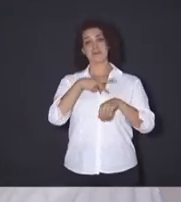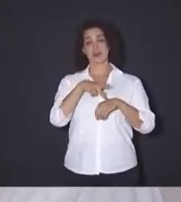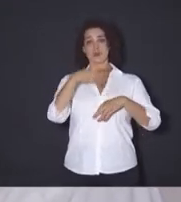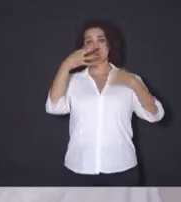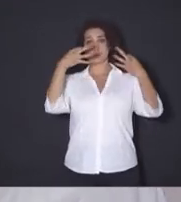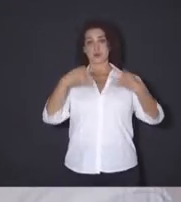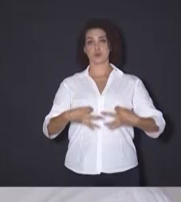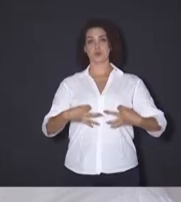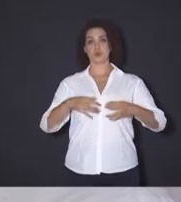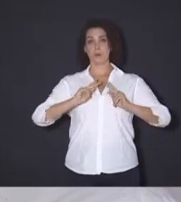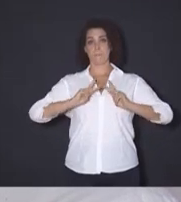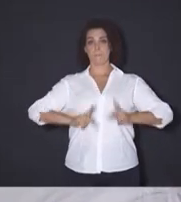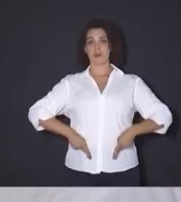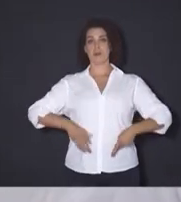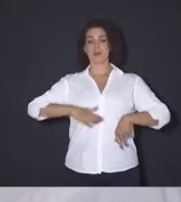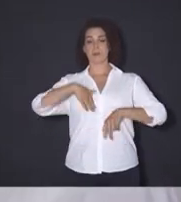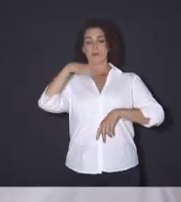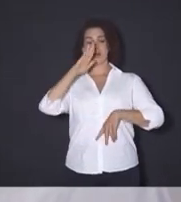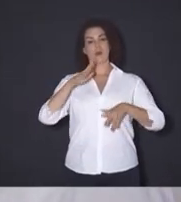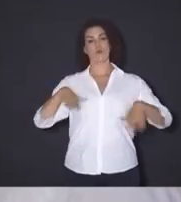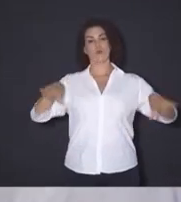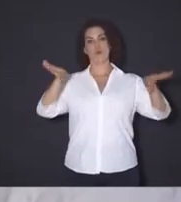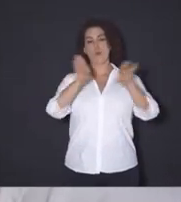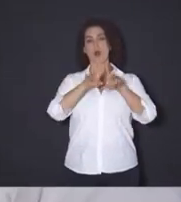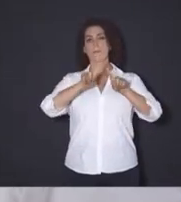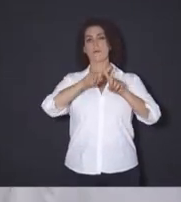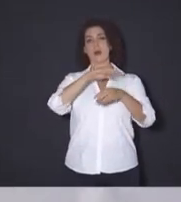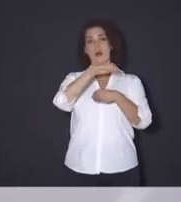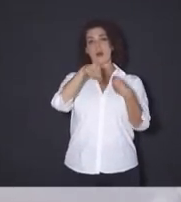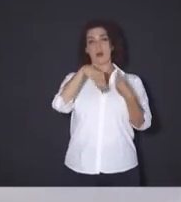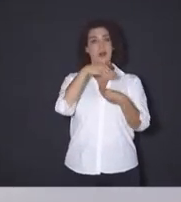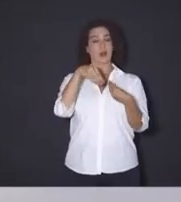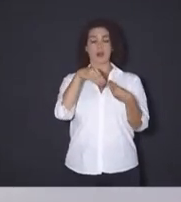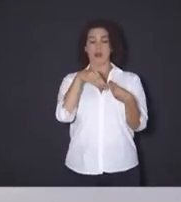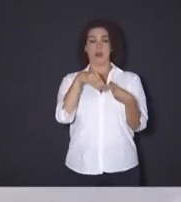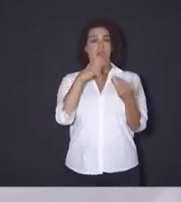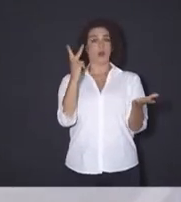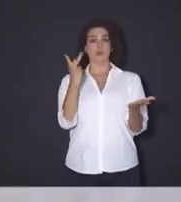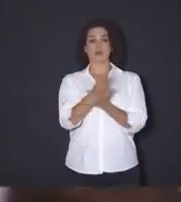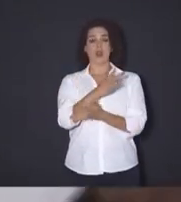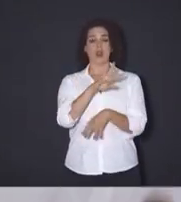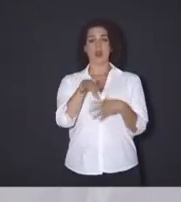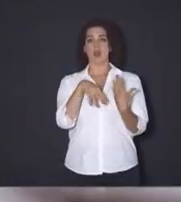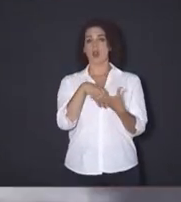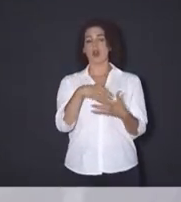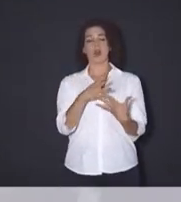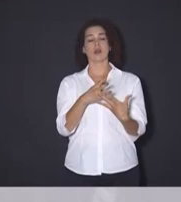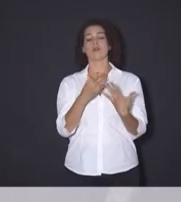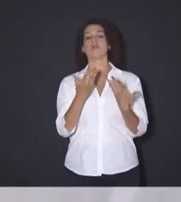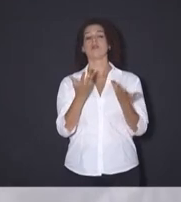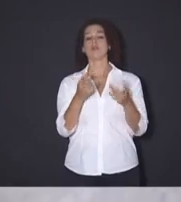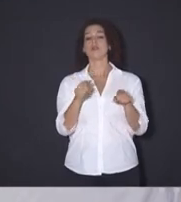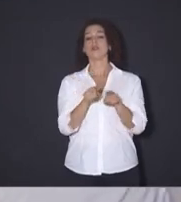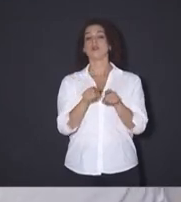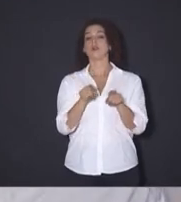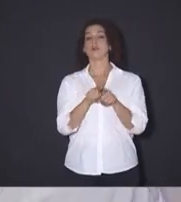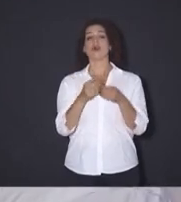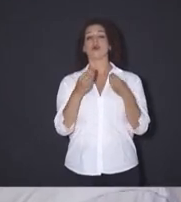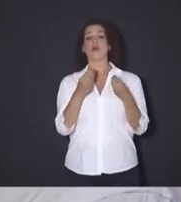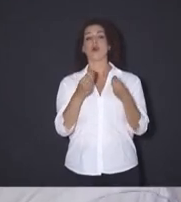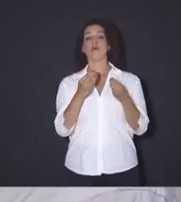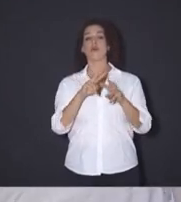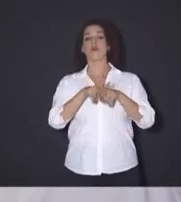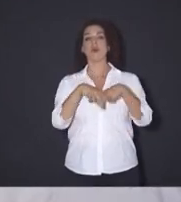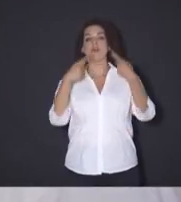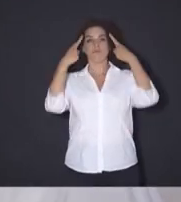mais igual mas a miscigenação acendeu das mais diversas formas sobre tudo inclusive através da violência